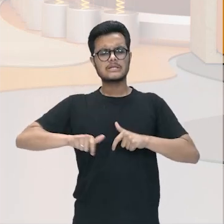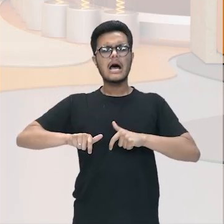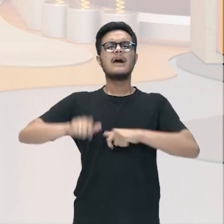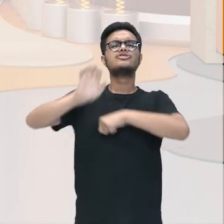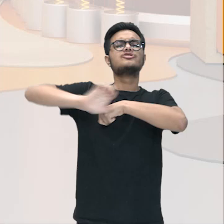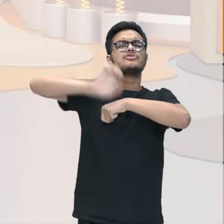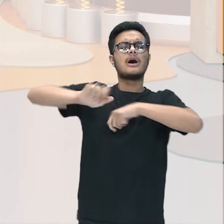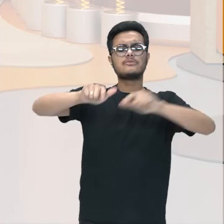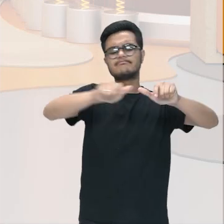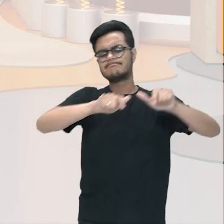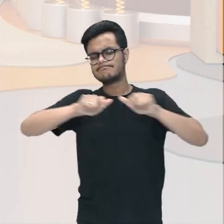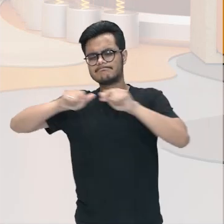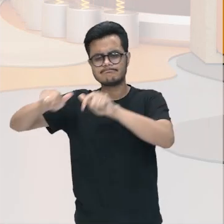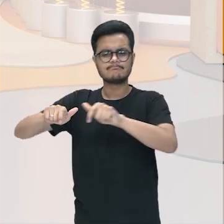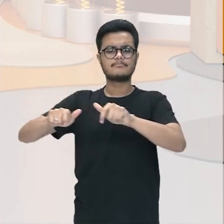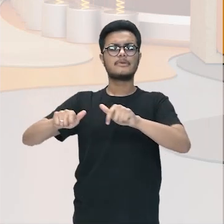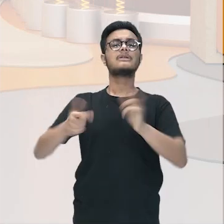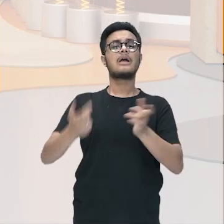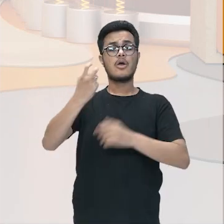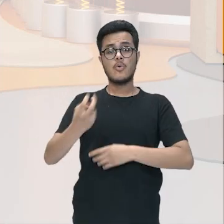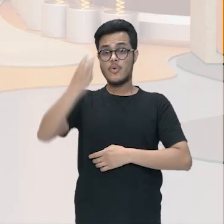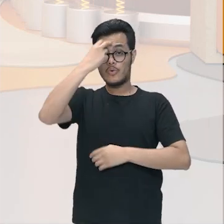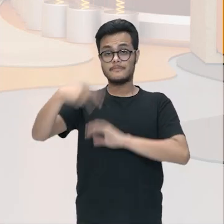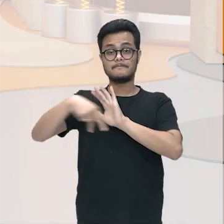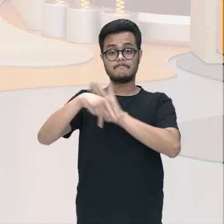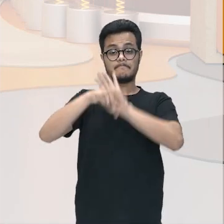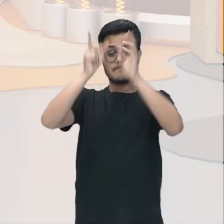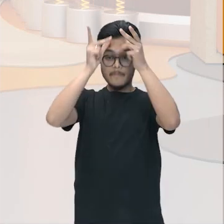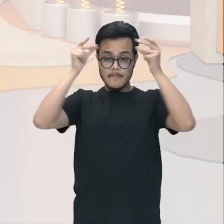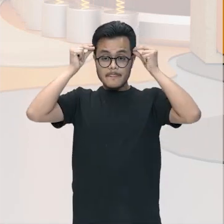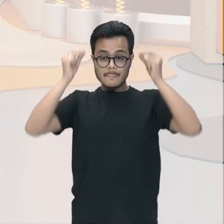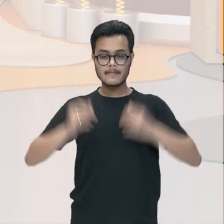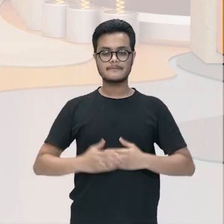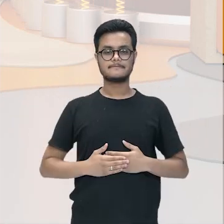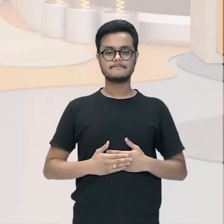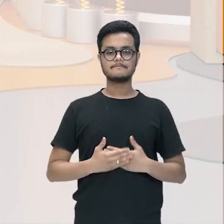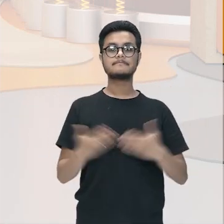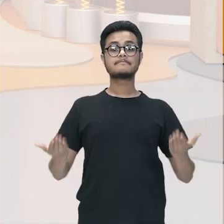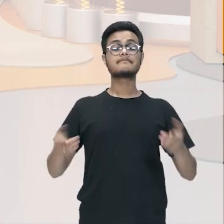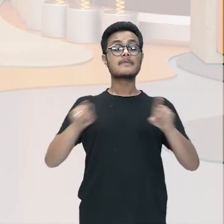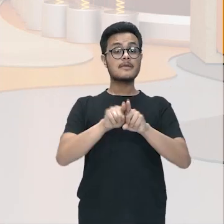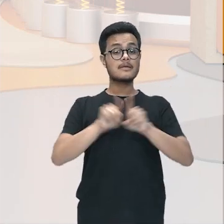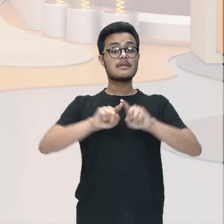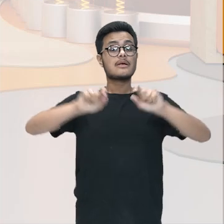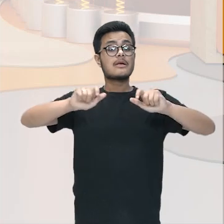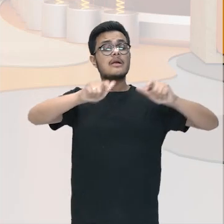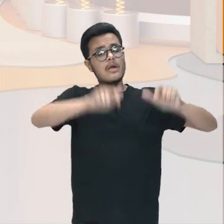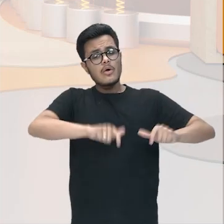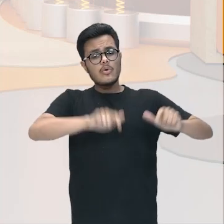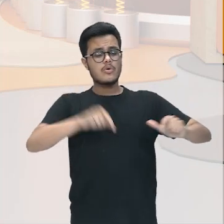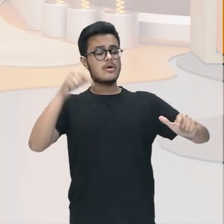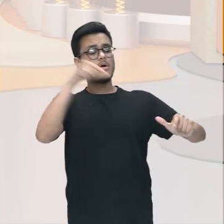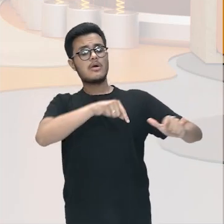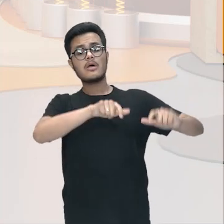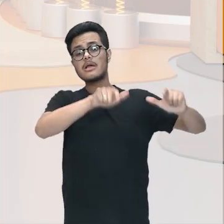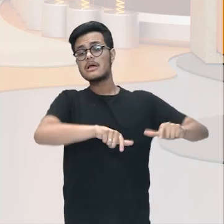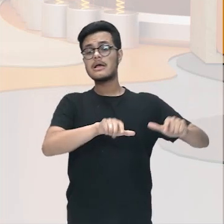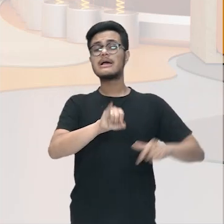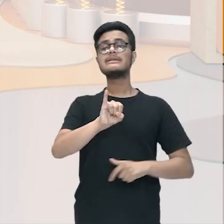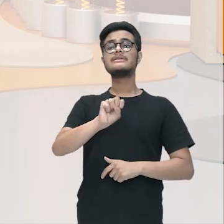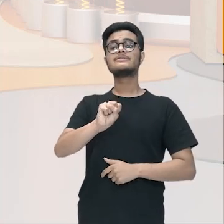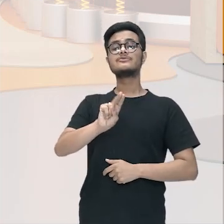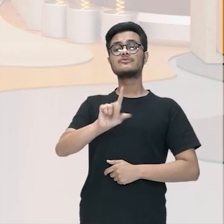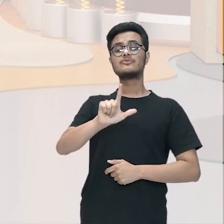ao longo da história da cultura grega, ok? Então, nós temos também aí a região, então, peninsular e a